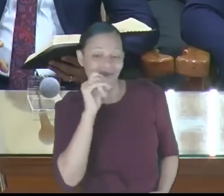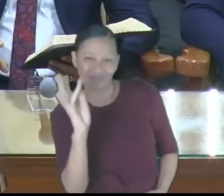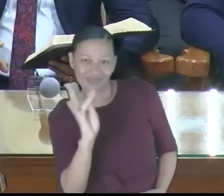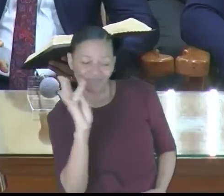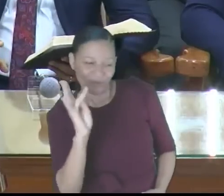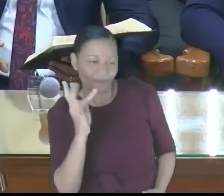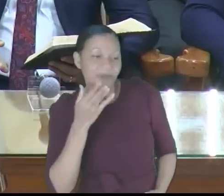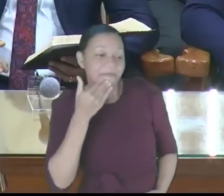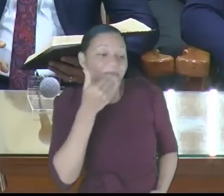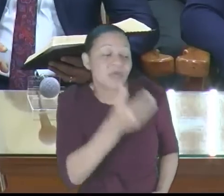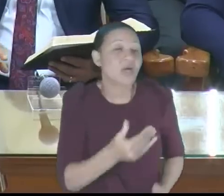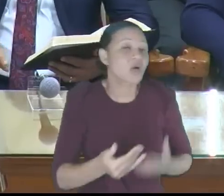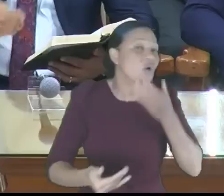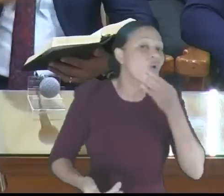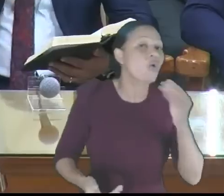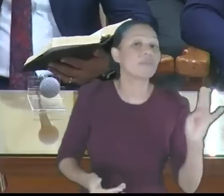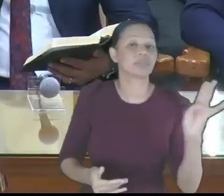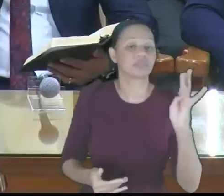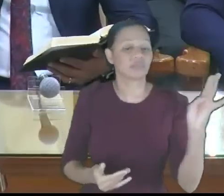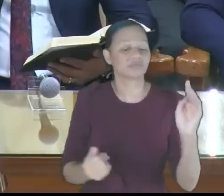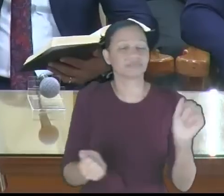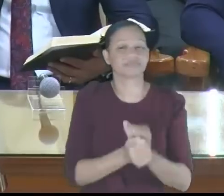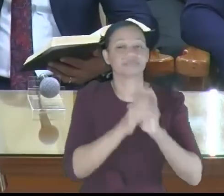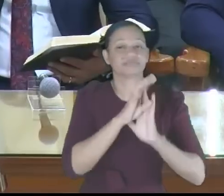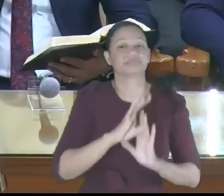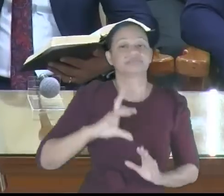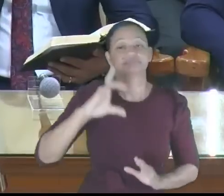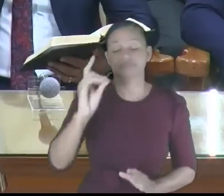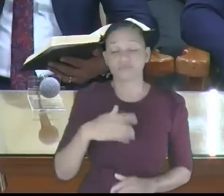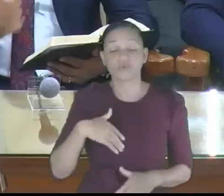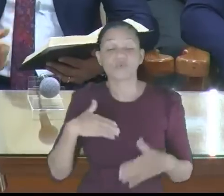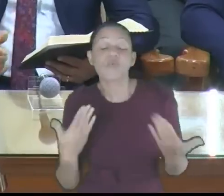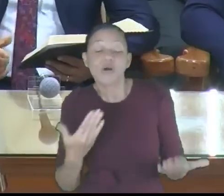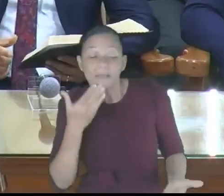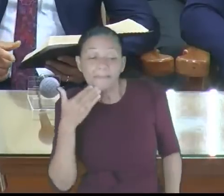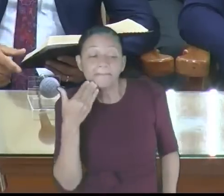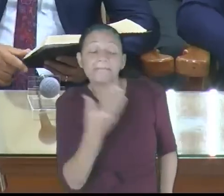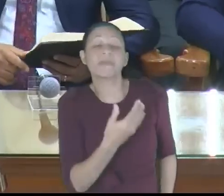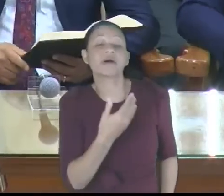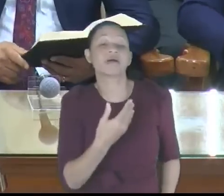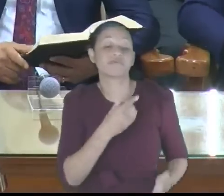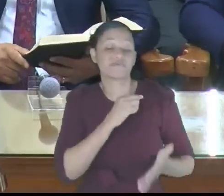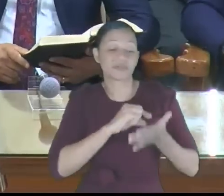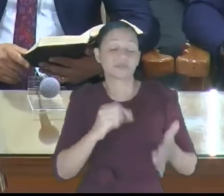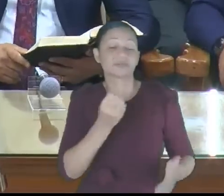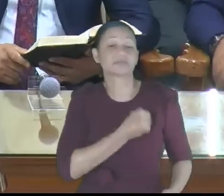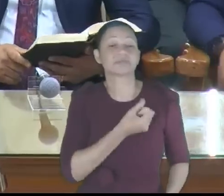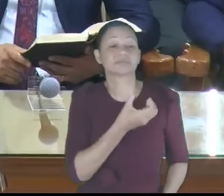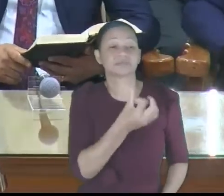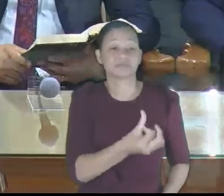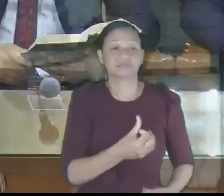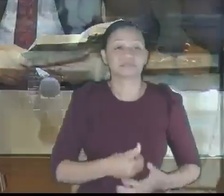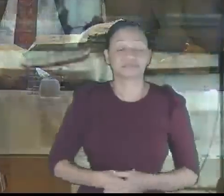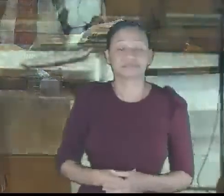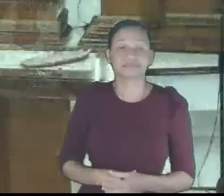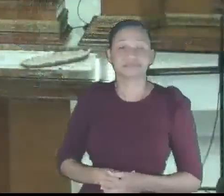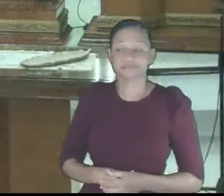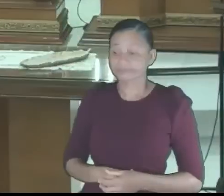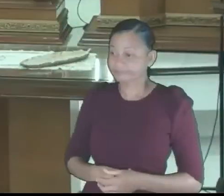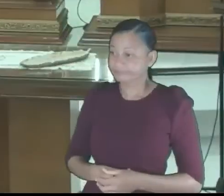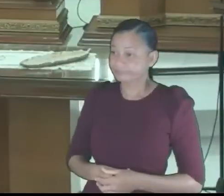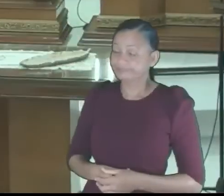pedido ao noivo. Glória a Deus. Vamos ver qual é o pedido do versículo de número 6. Põe-me